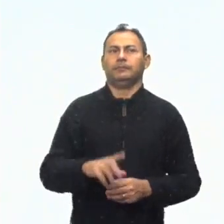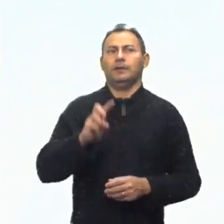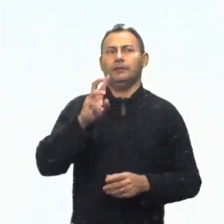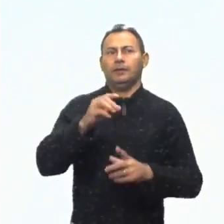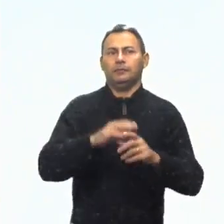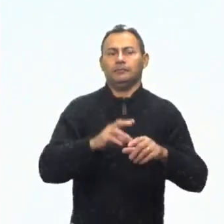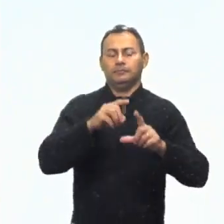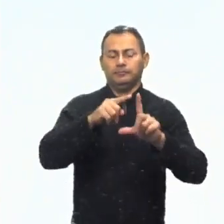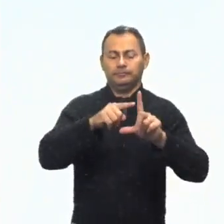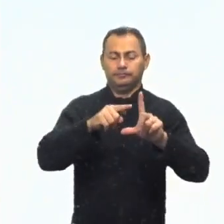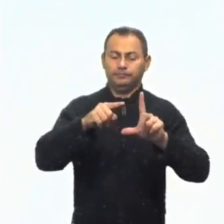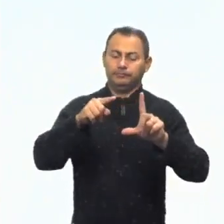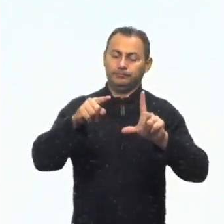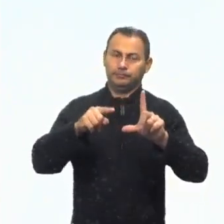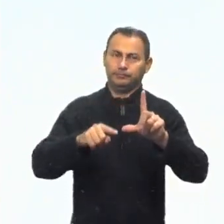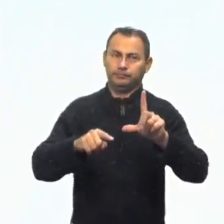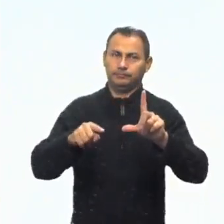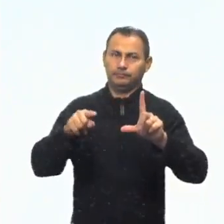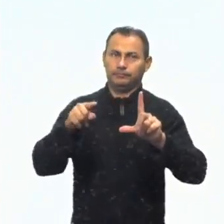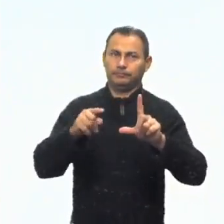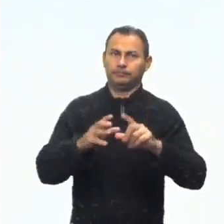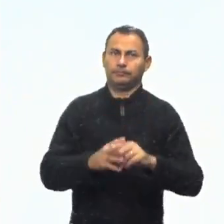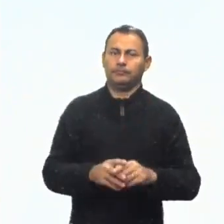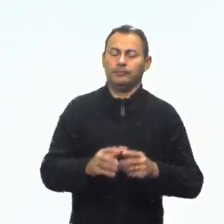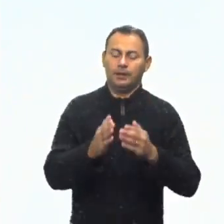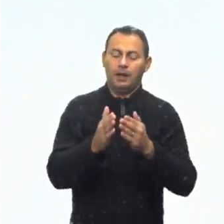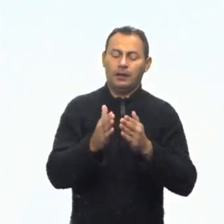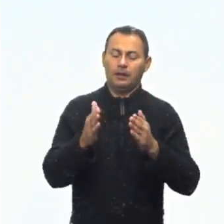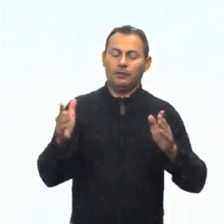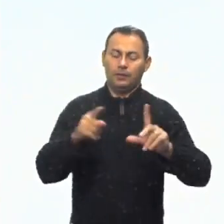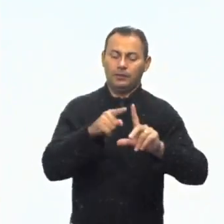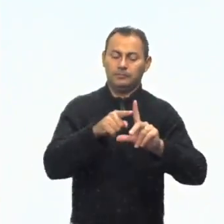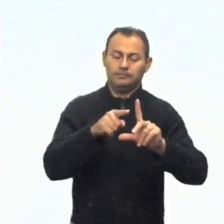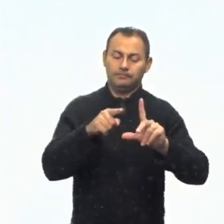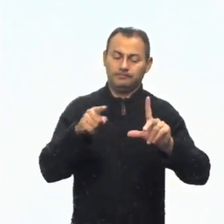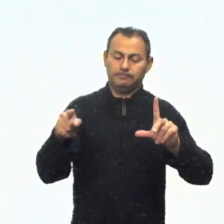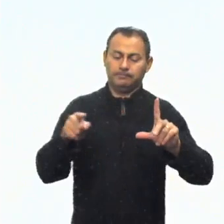vai modular a largura do pulso.